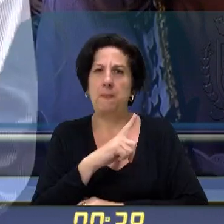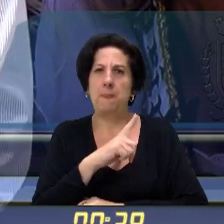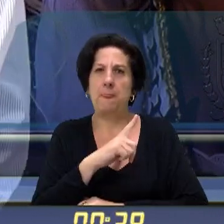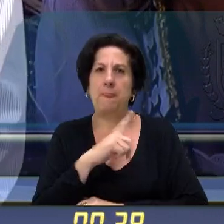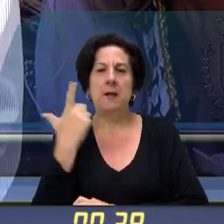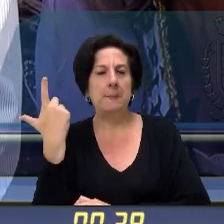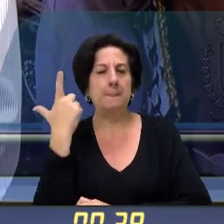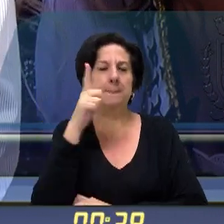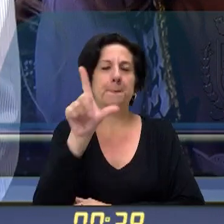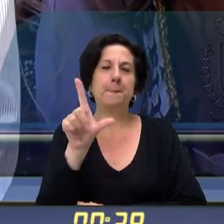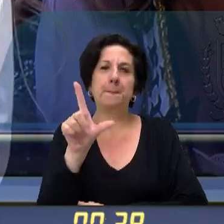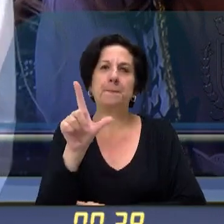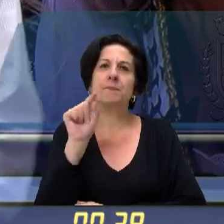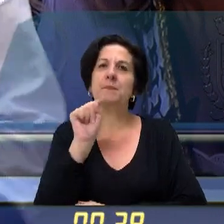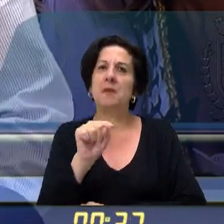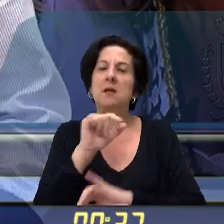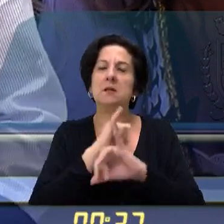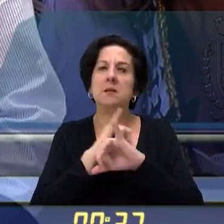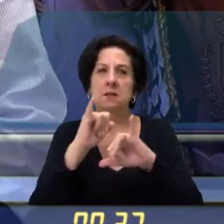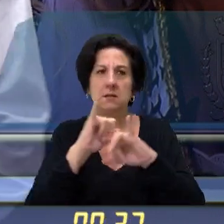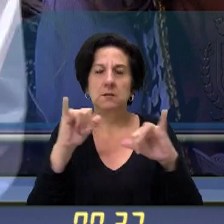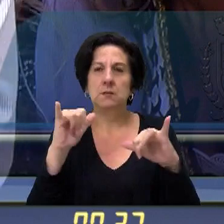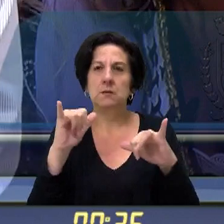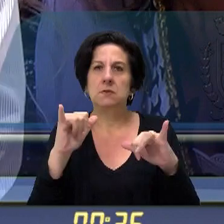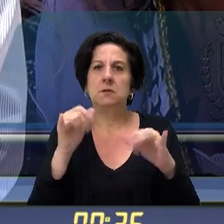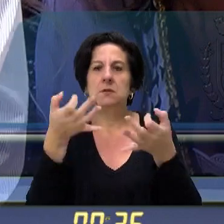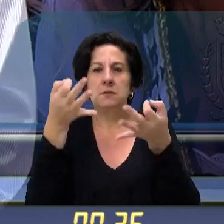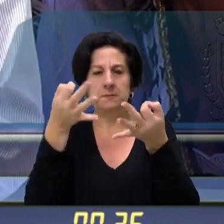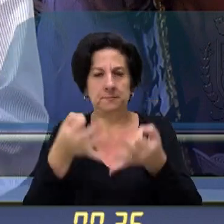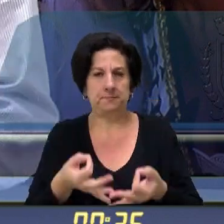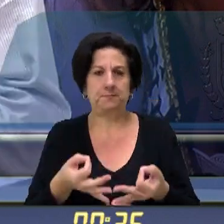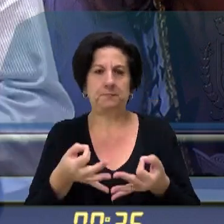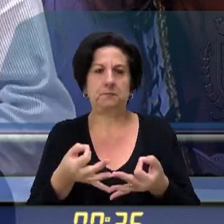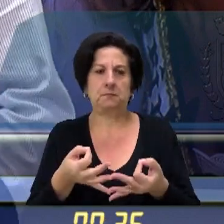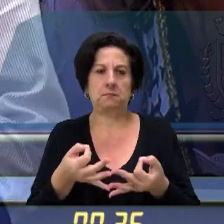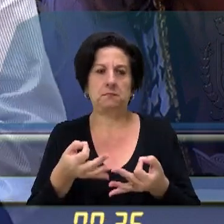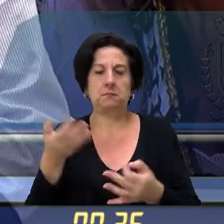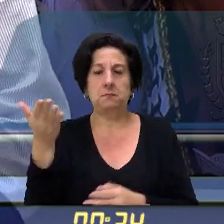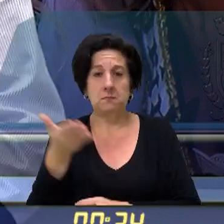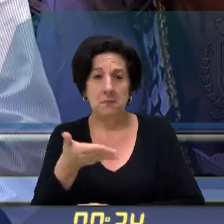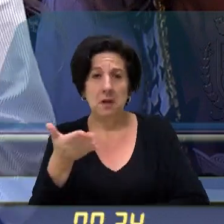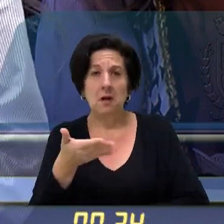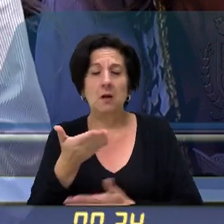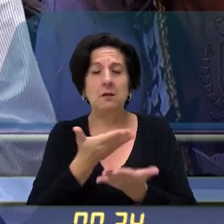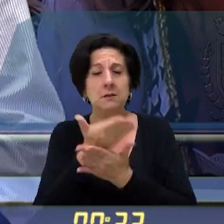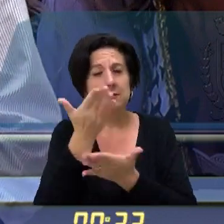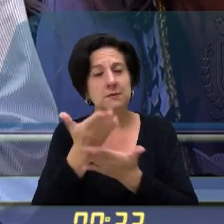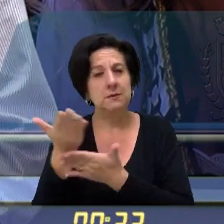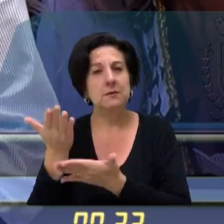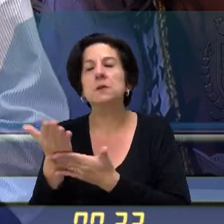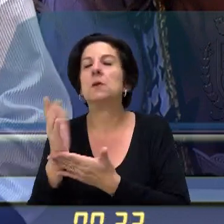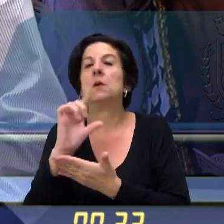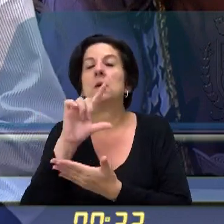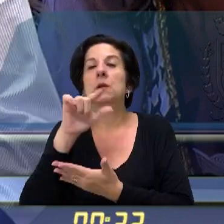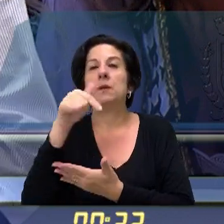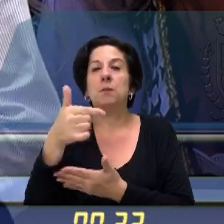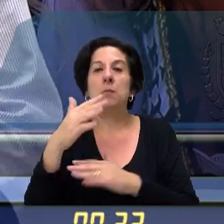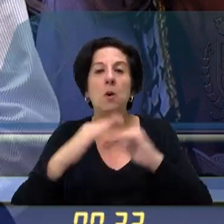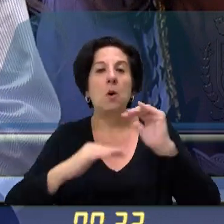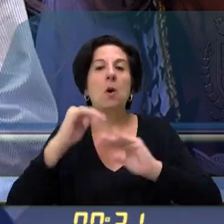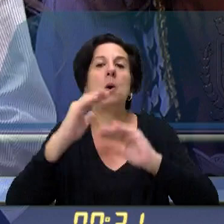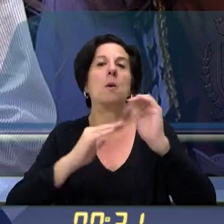a ganhar com esse anúncio, que certamente agora com a licitação, logo depois já a